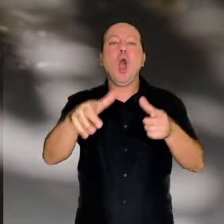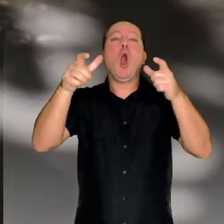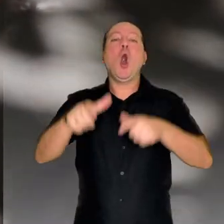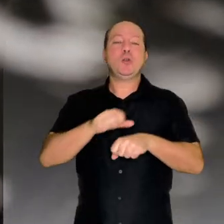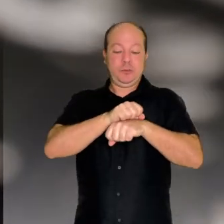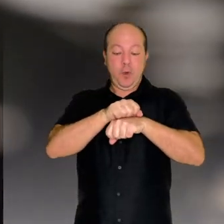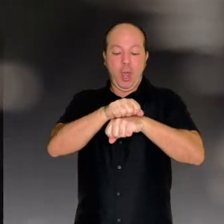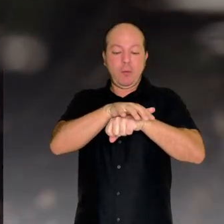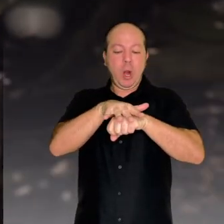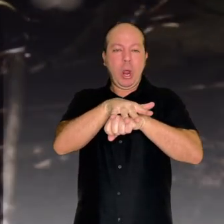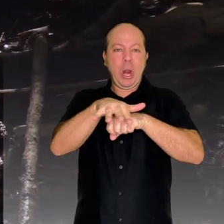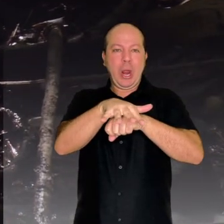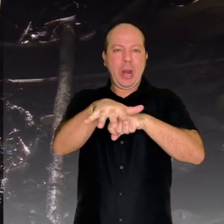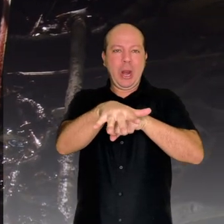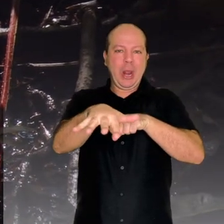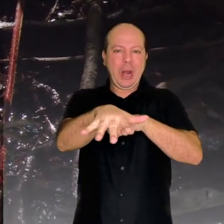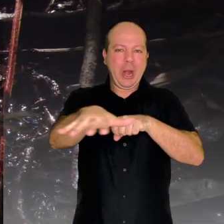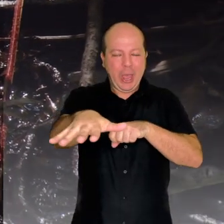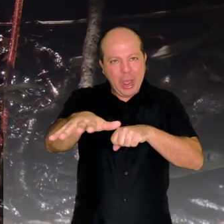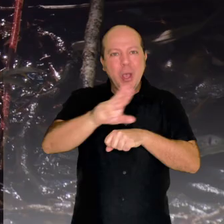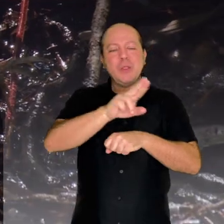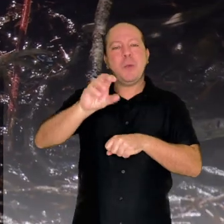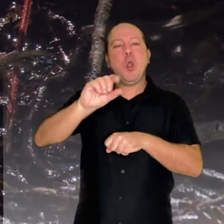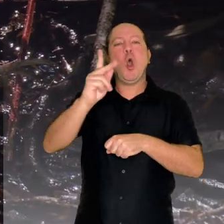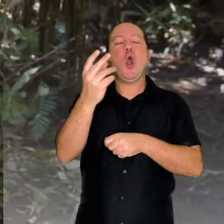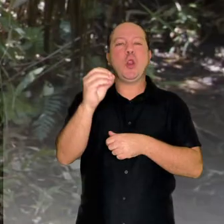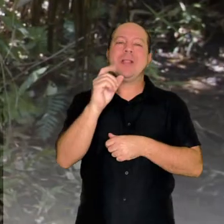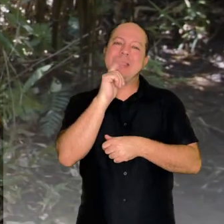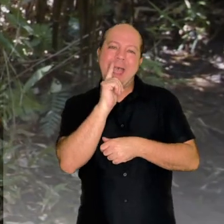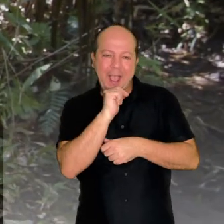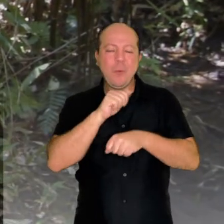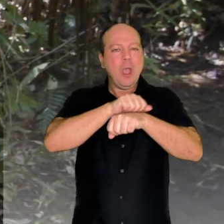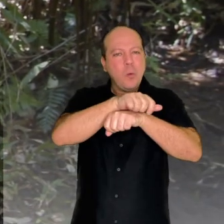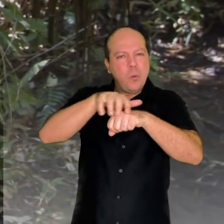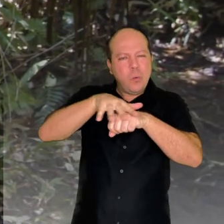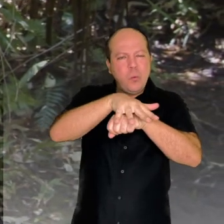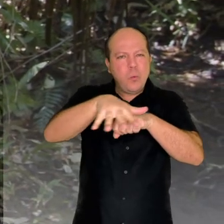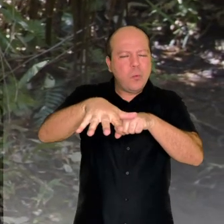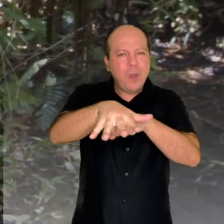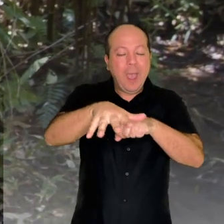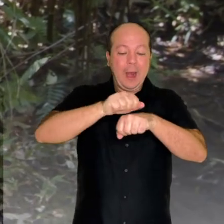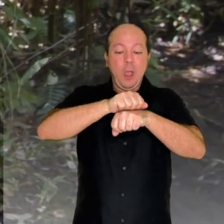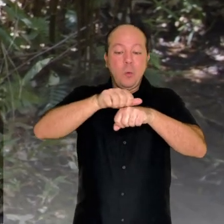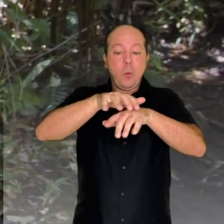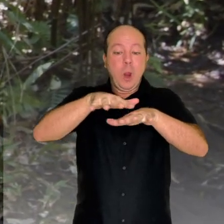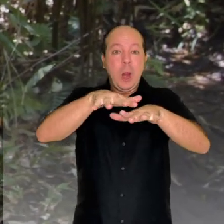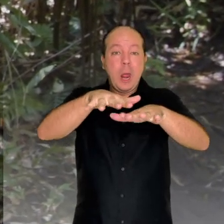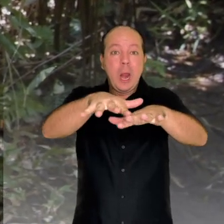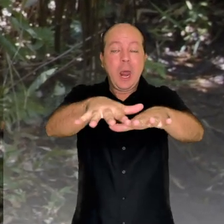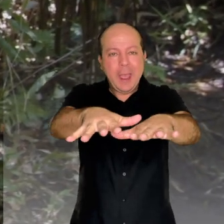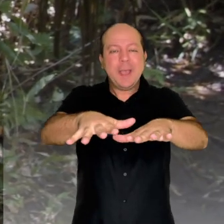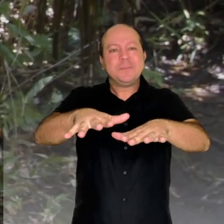ela brota, onde ela aflora, né, nesse olho d'água, que é onde a gente fala para as crianças. Então traz esse encharco, que em algum momento essa água ela aumenta